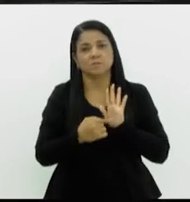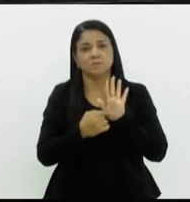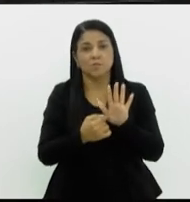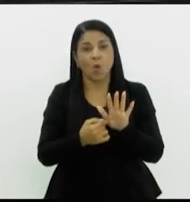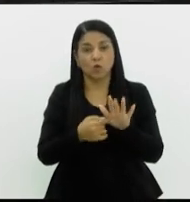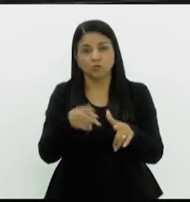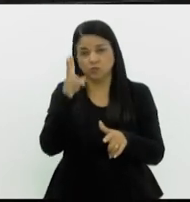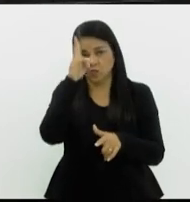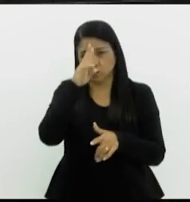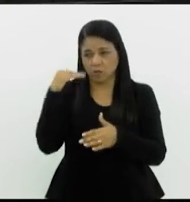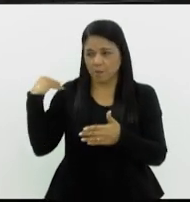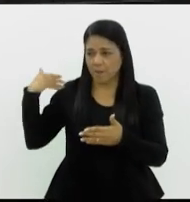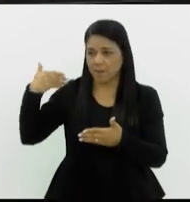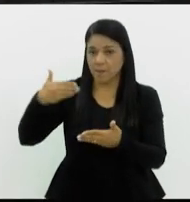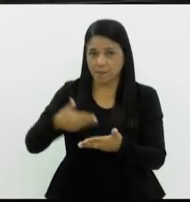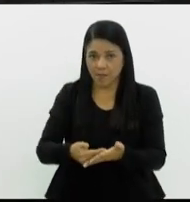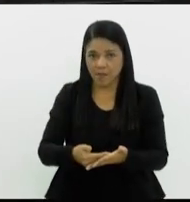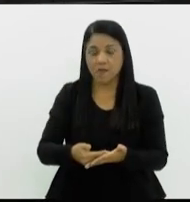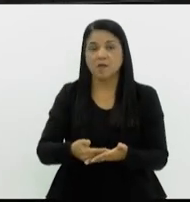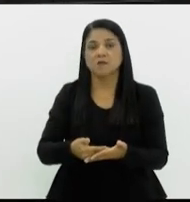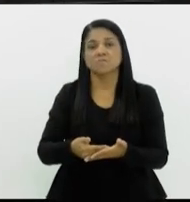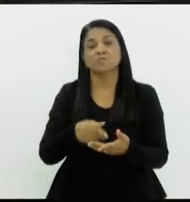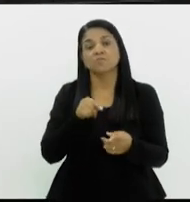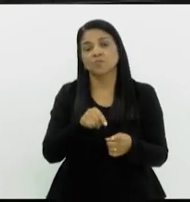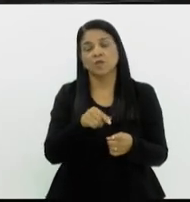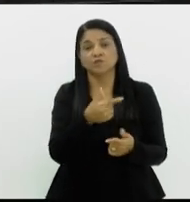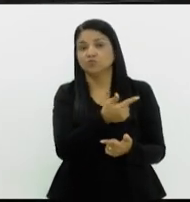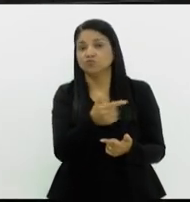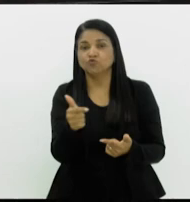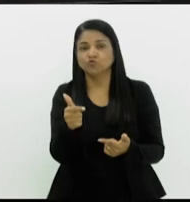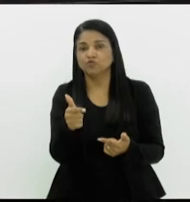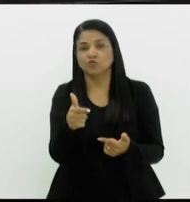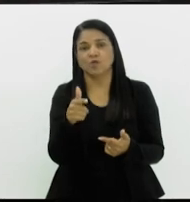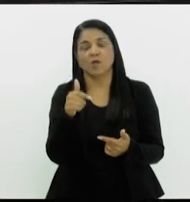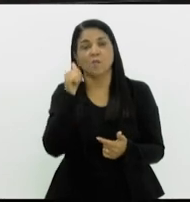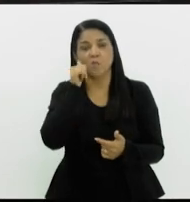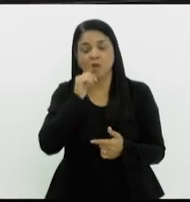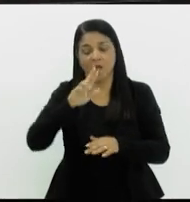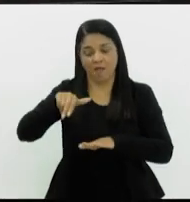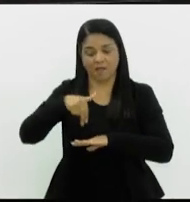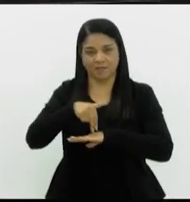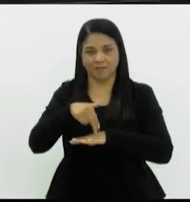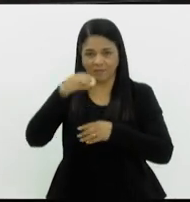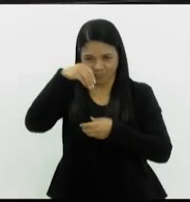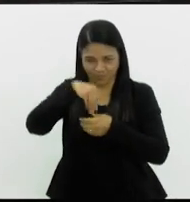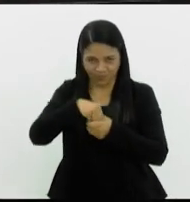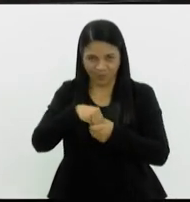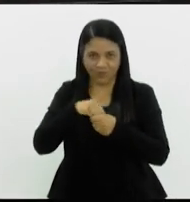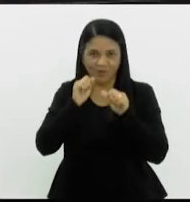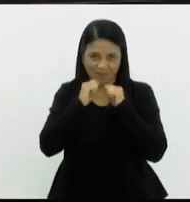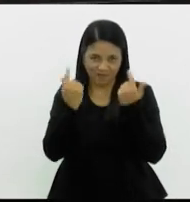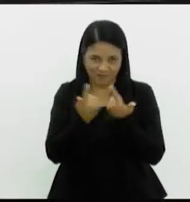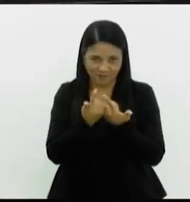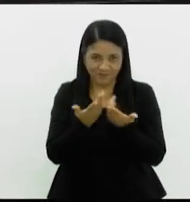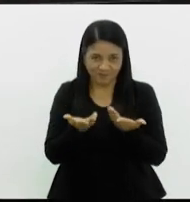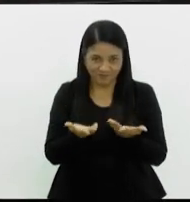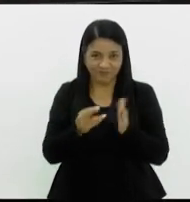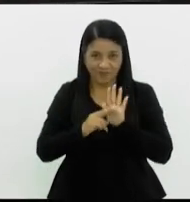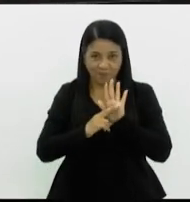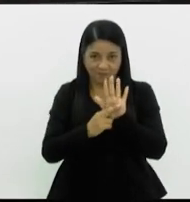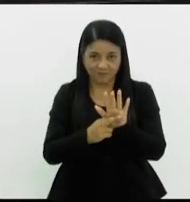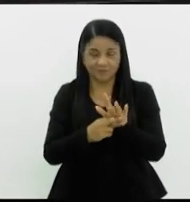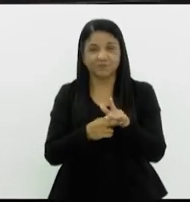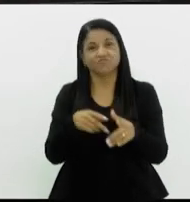muitas vezes, inviabilizadas justamente por não ter mulheres aqui nesse espaço, né? Vamos lembrar? A gente,